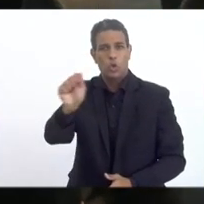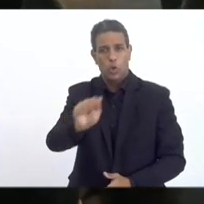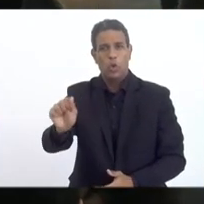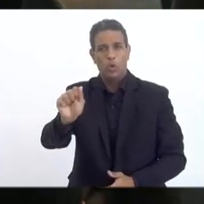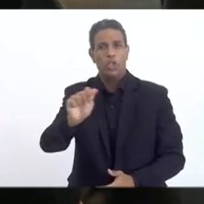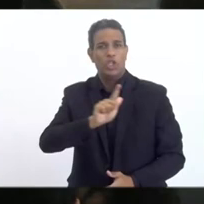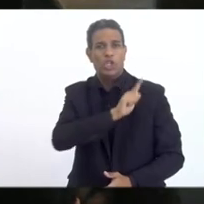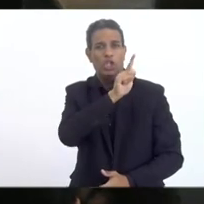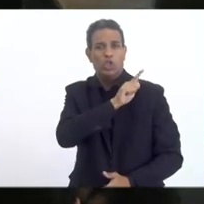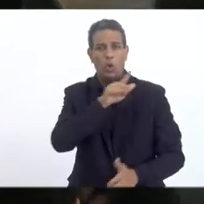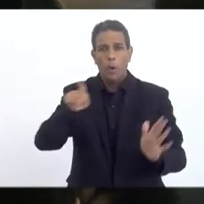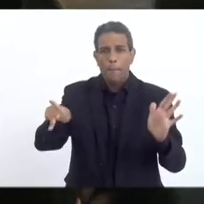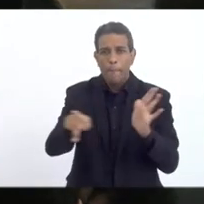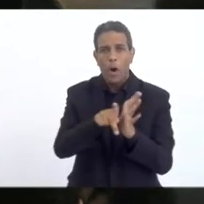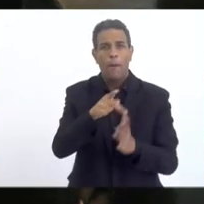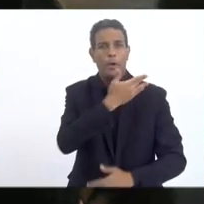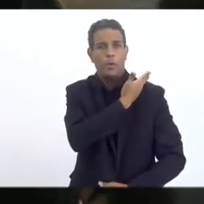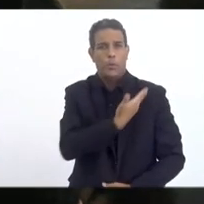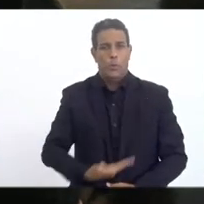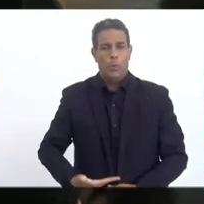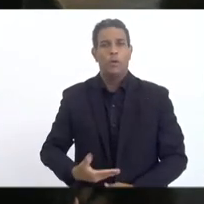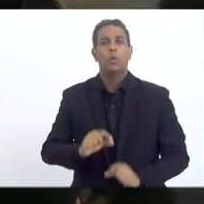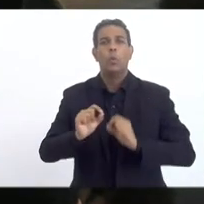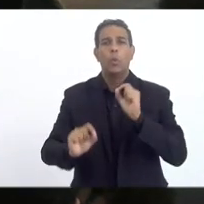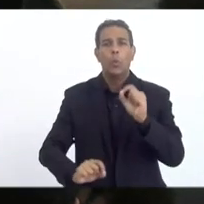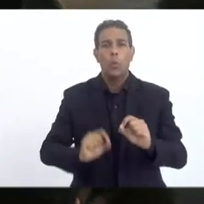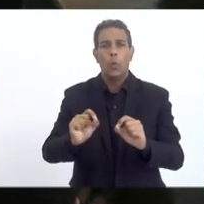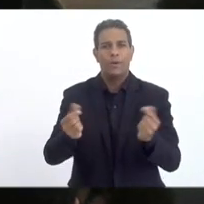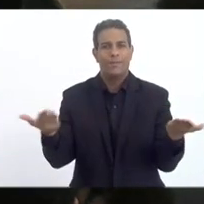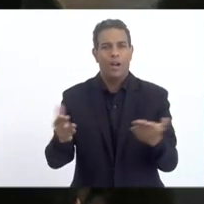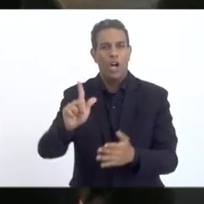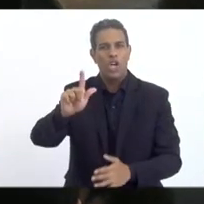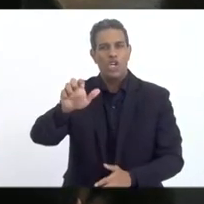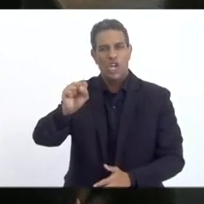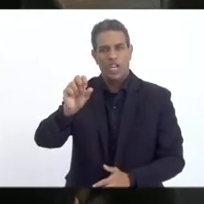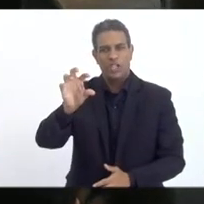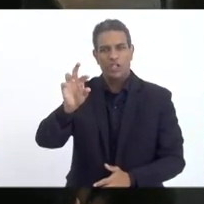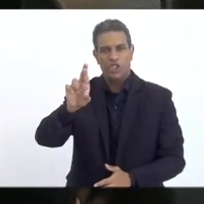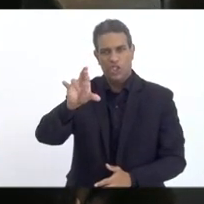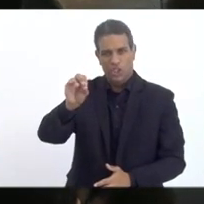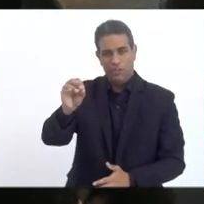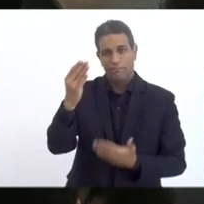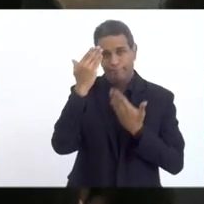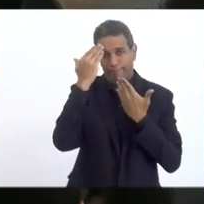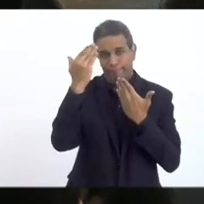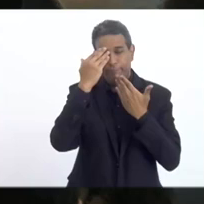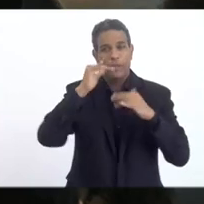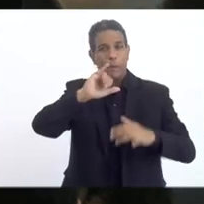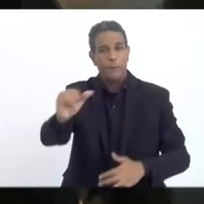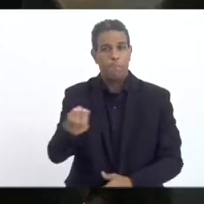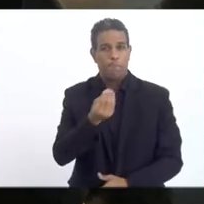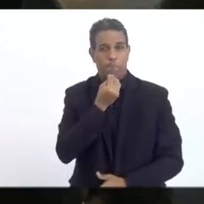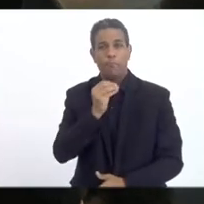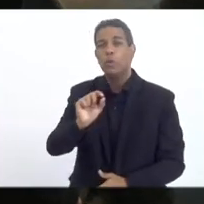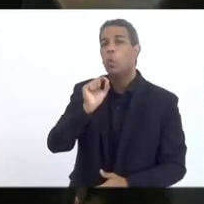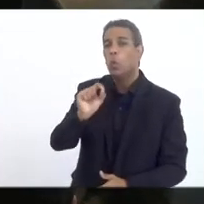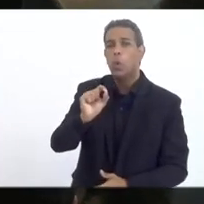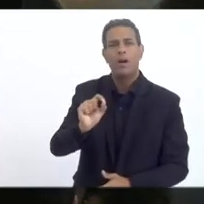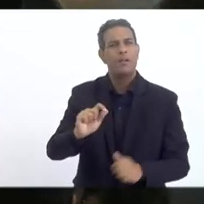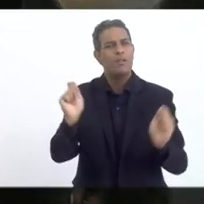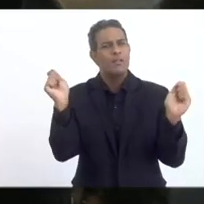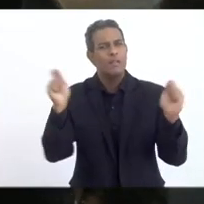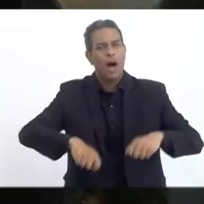Gestores Públicos do Estado do Rio de Janeiro, GESH Rio. E agradeço aqui a oportunidade de